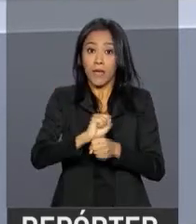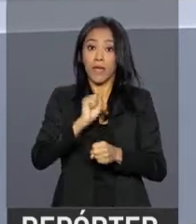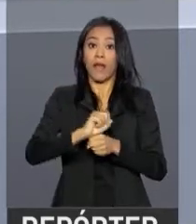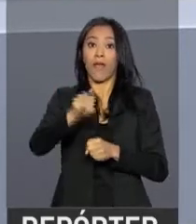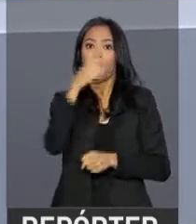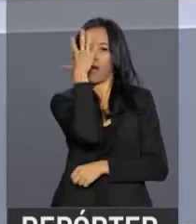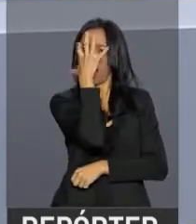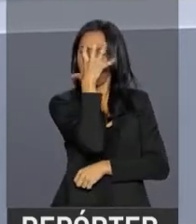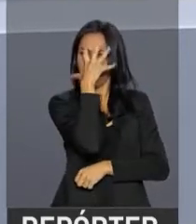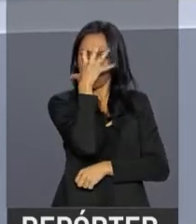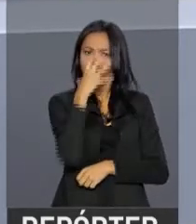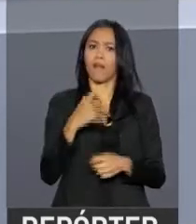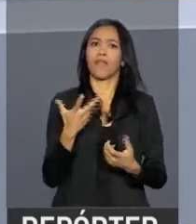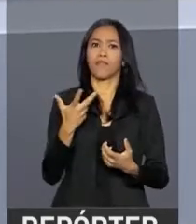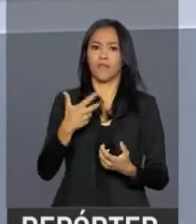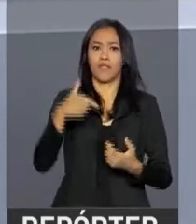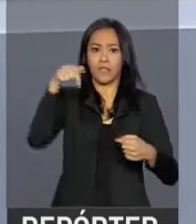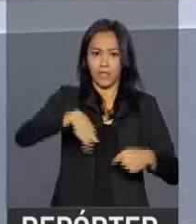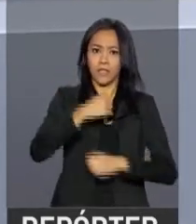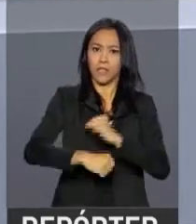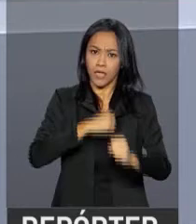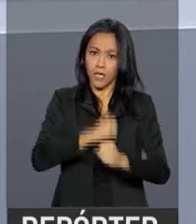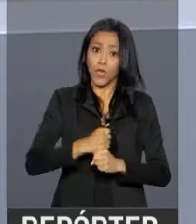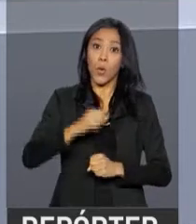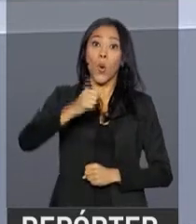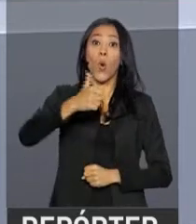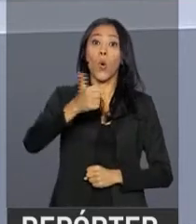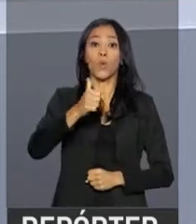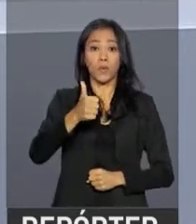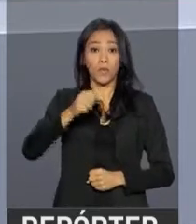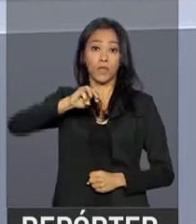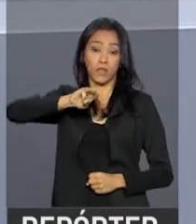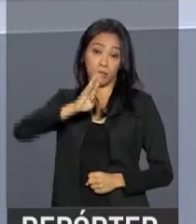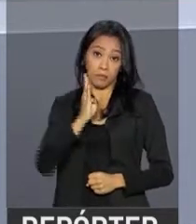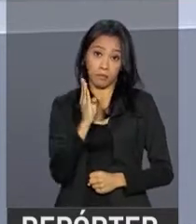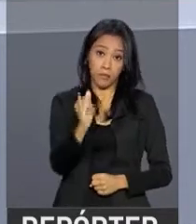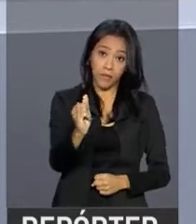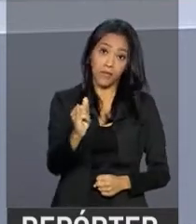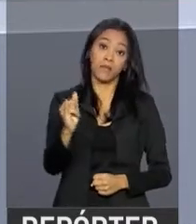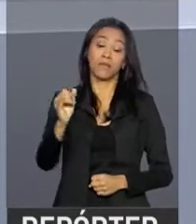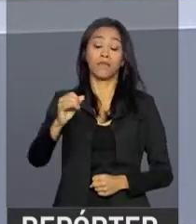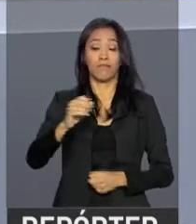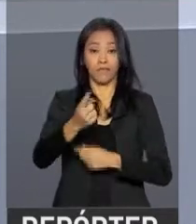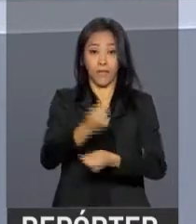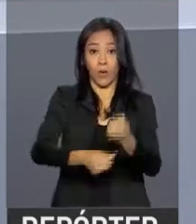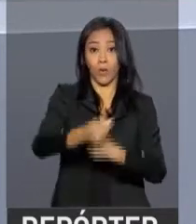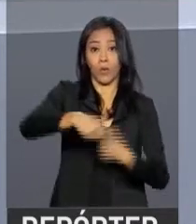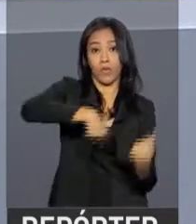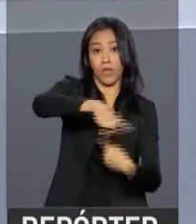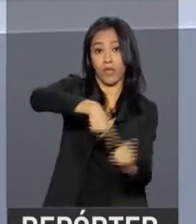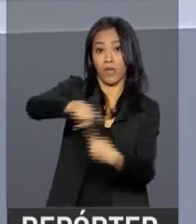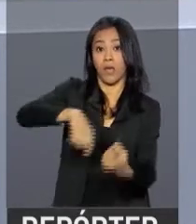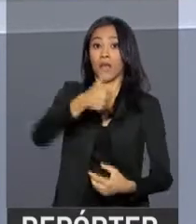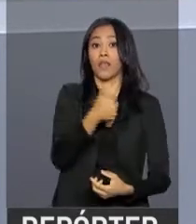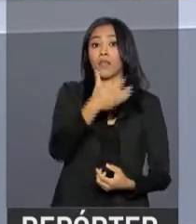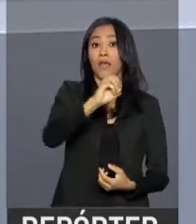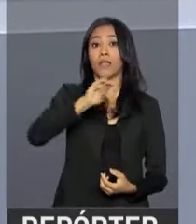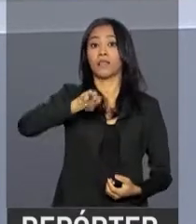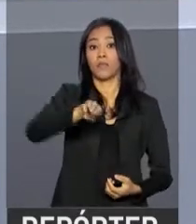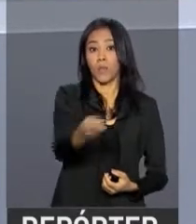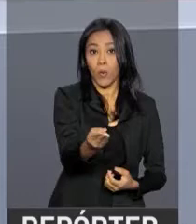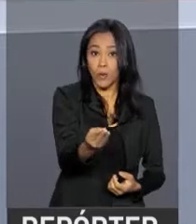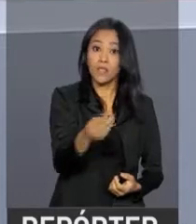deve injetar cerca de 11 bilhões de reais na economia de acordo com o ministério do turismo dez milhões e 700 mil brasileiros